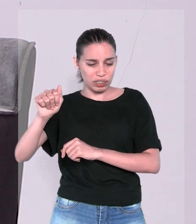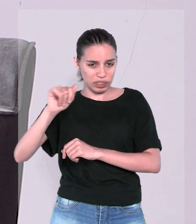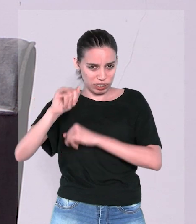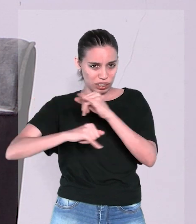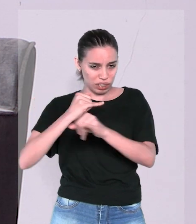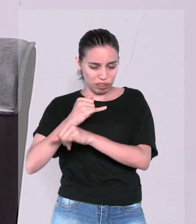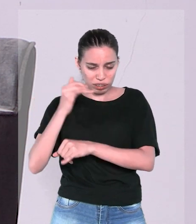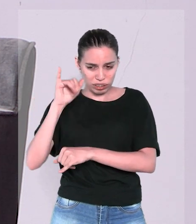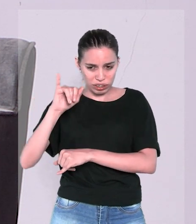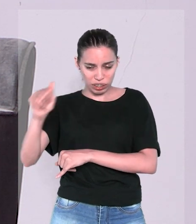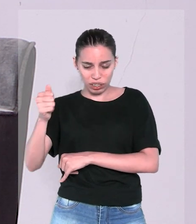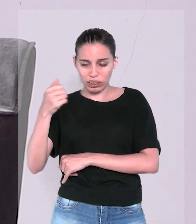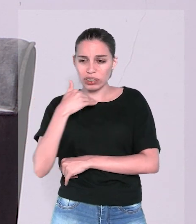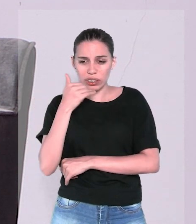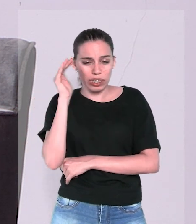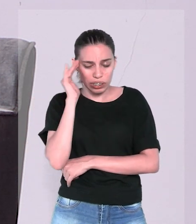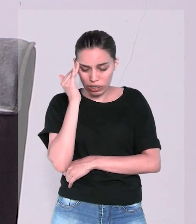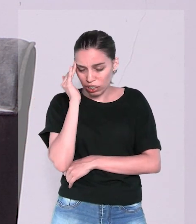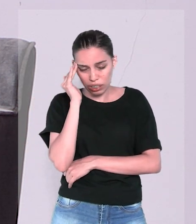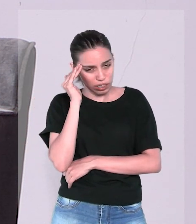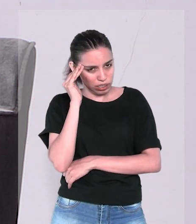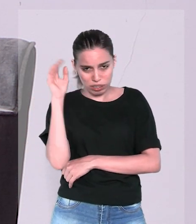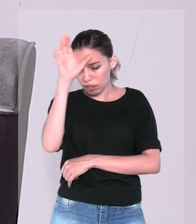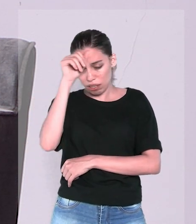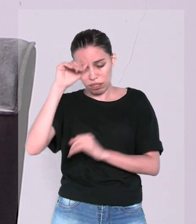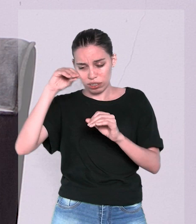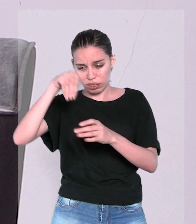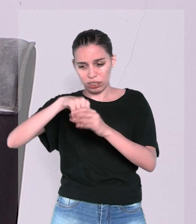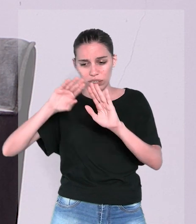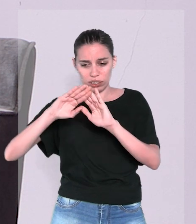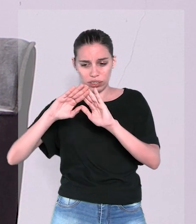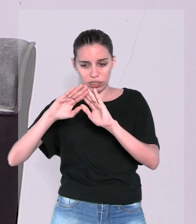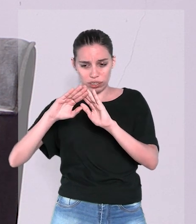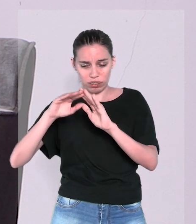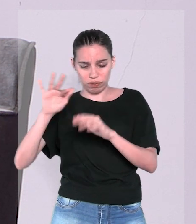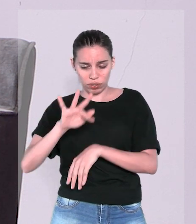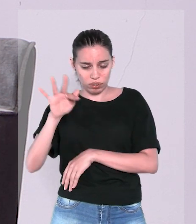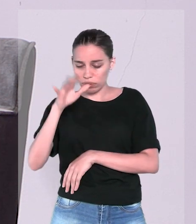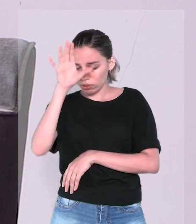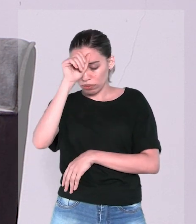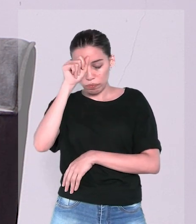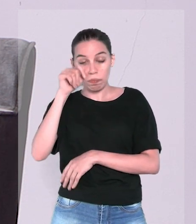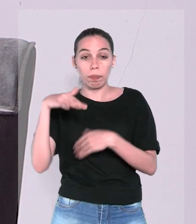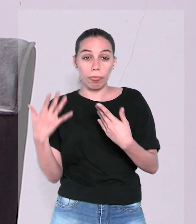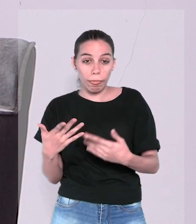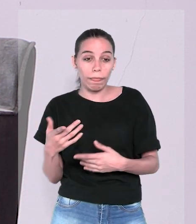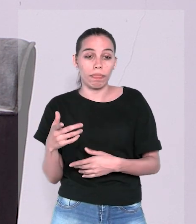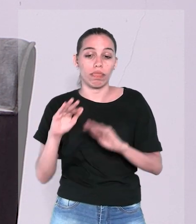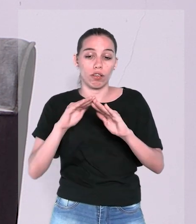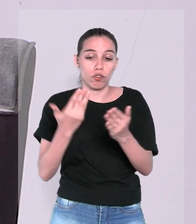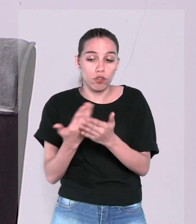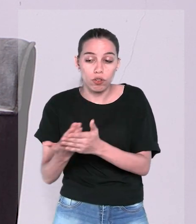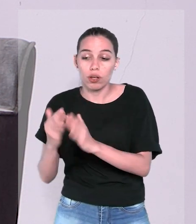gente tem visto. Então, como secretário de Educação, né, que é um agente público, que vai cuidar da formação